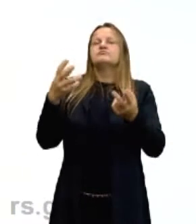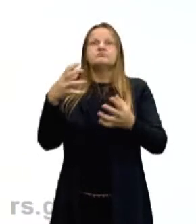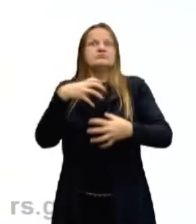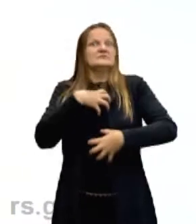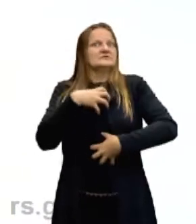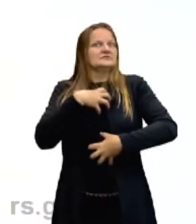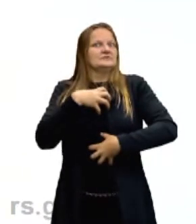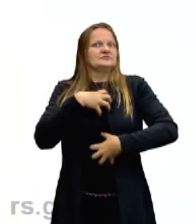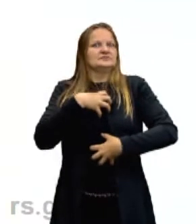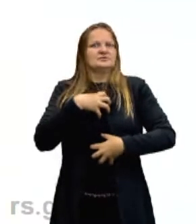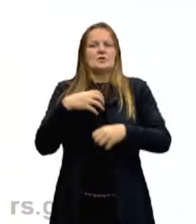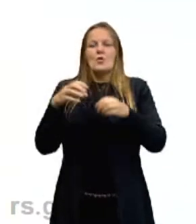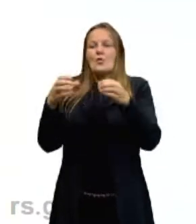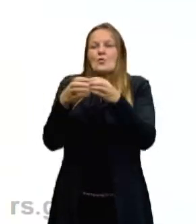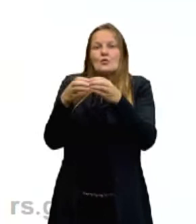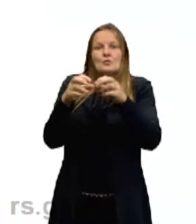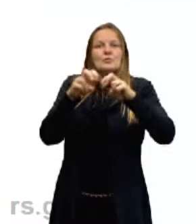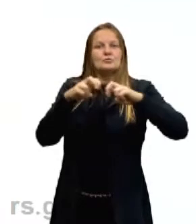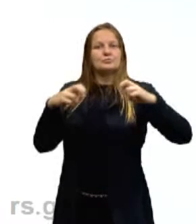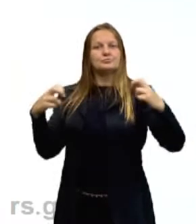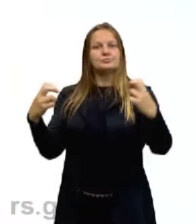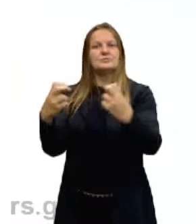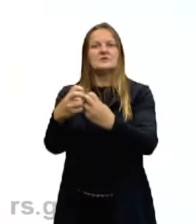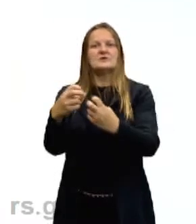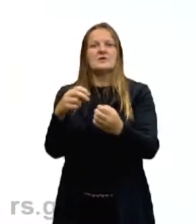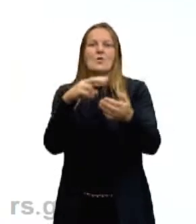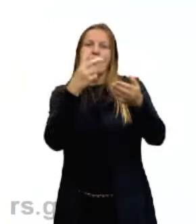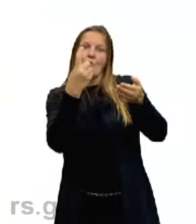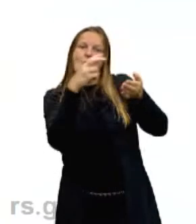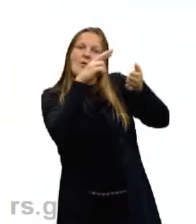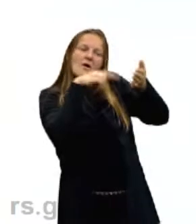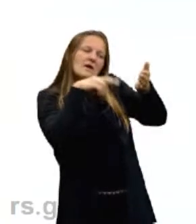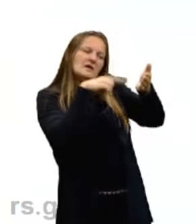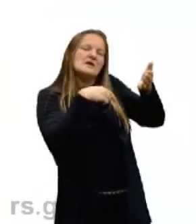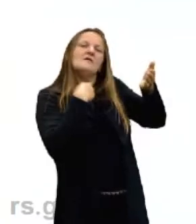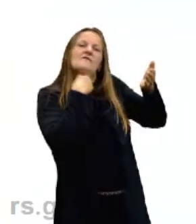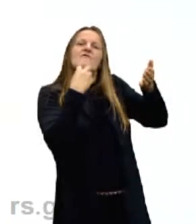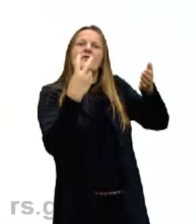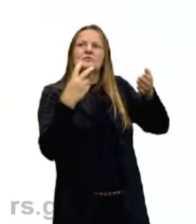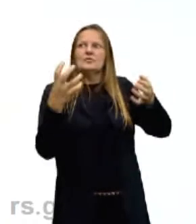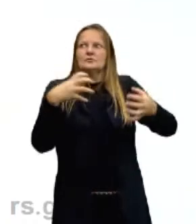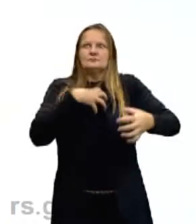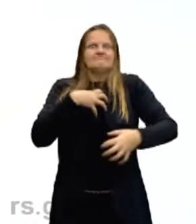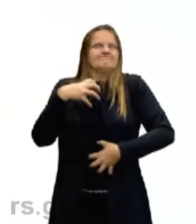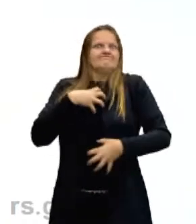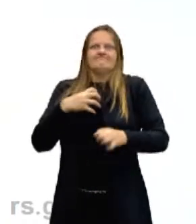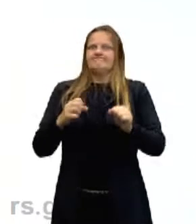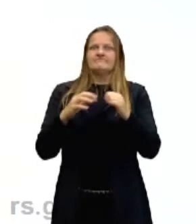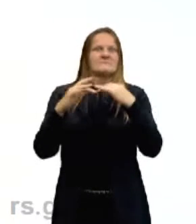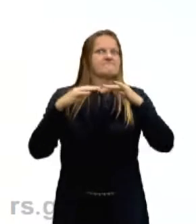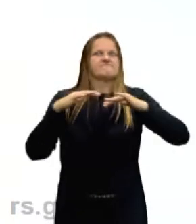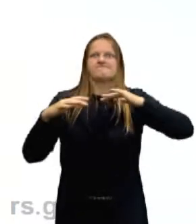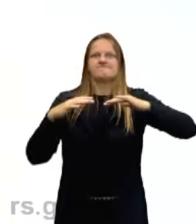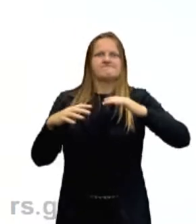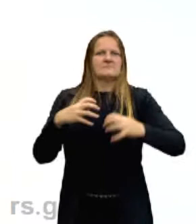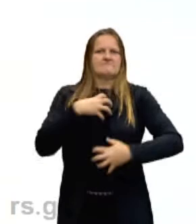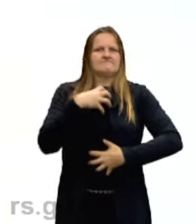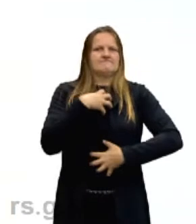na época que se reunir eles viam essas poesias em voz alta assim para inflamar mesmo a galera